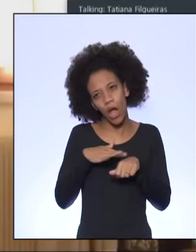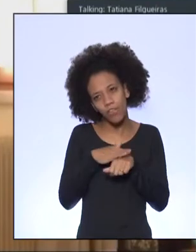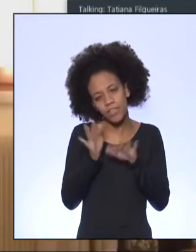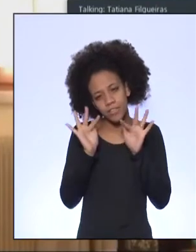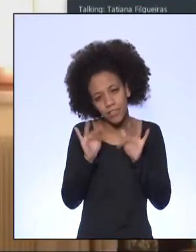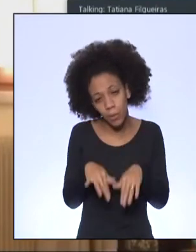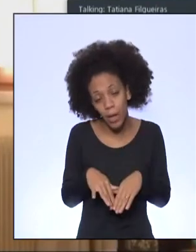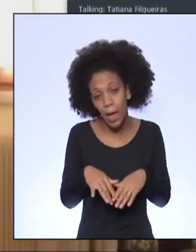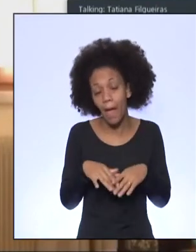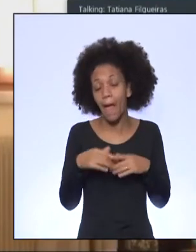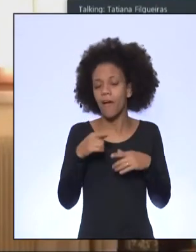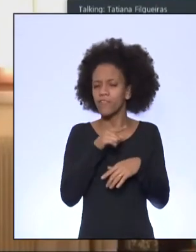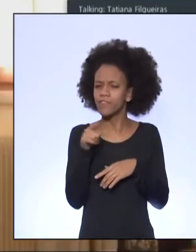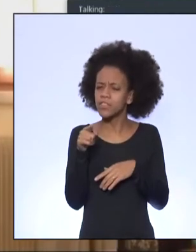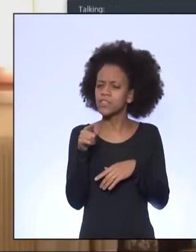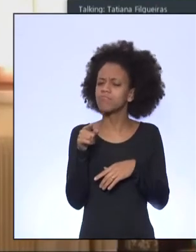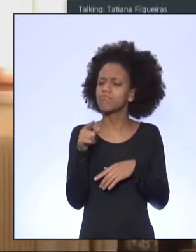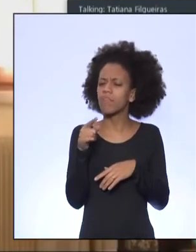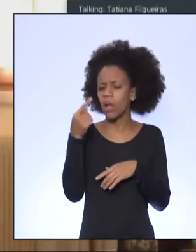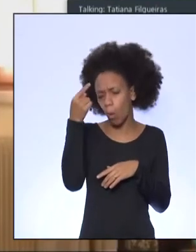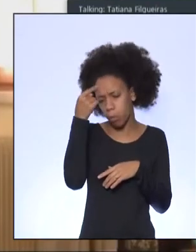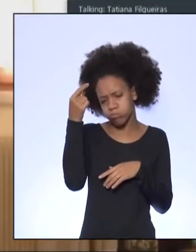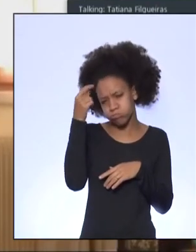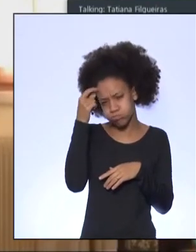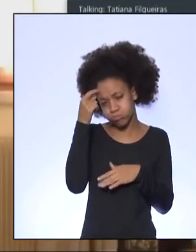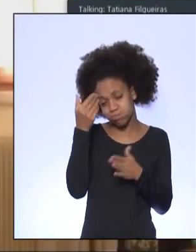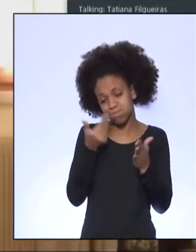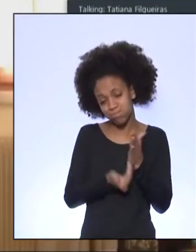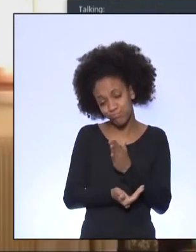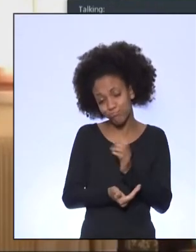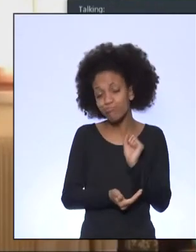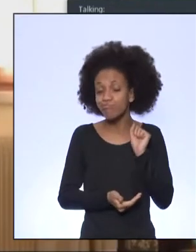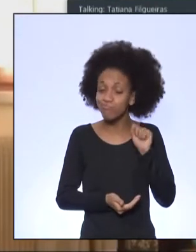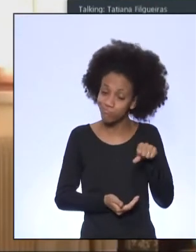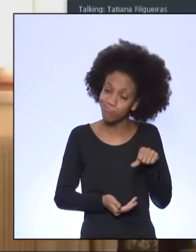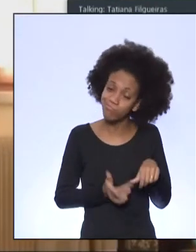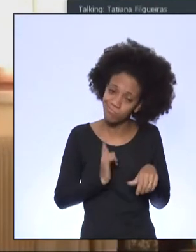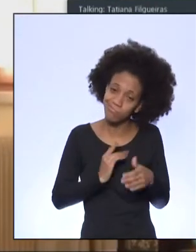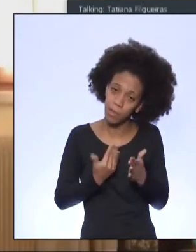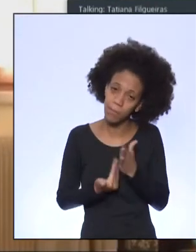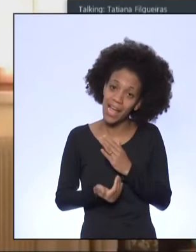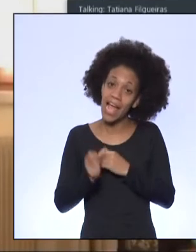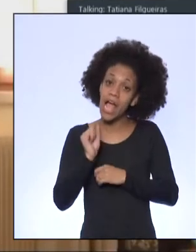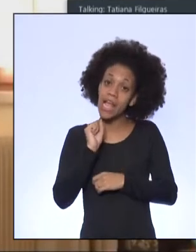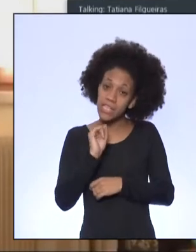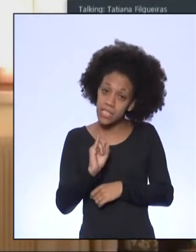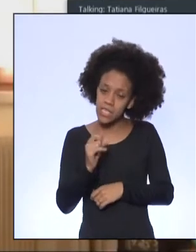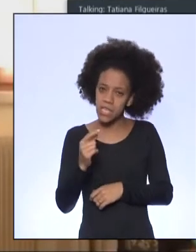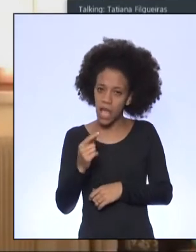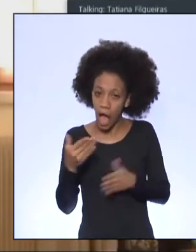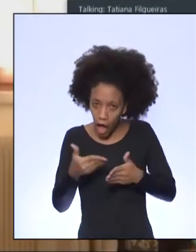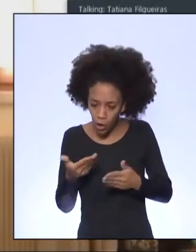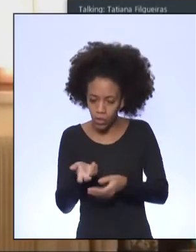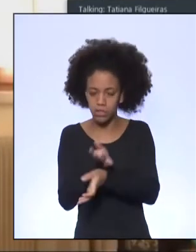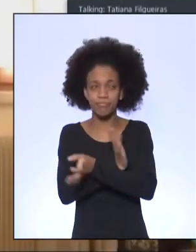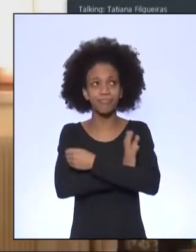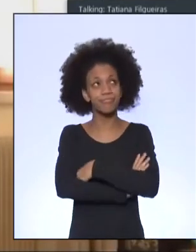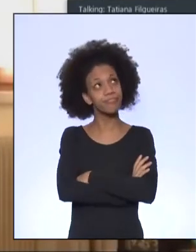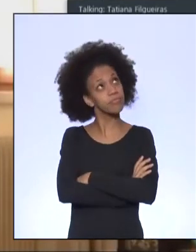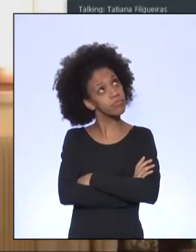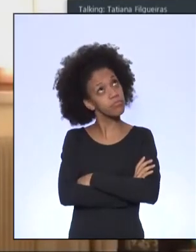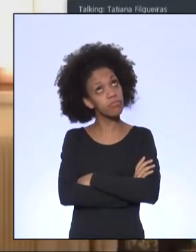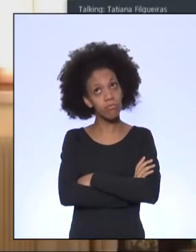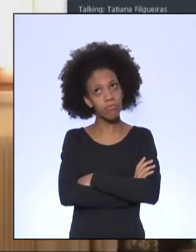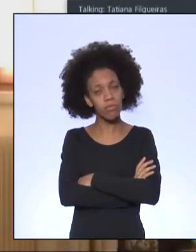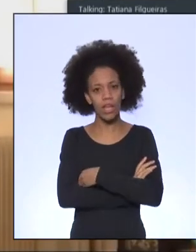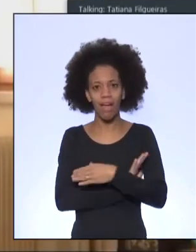das perdas, né? Sim, teremos perdas. Se a gente cruzar os braços agora, as perdas vão ser muito maiores.